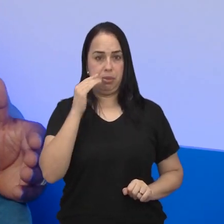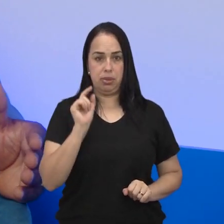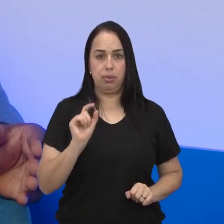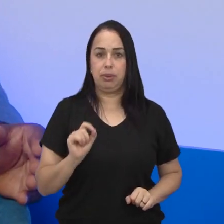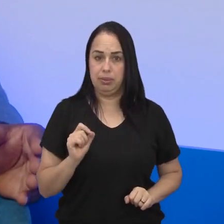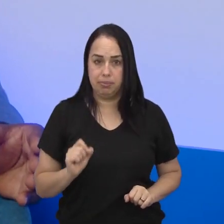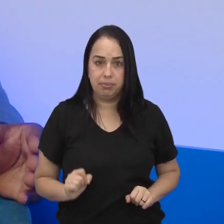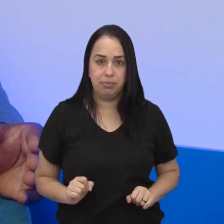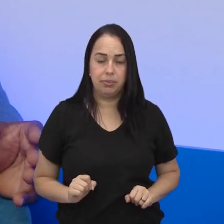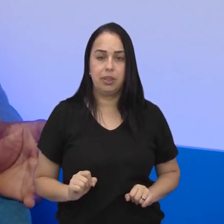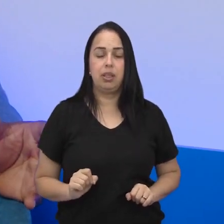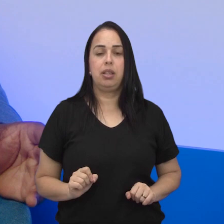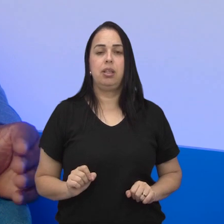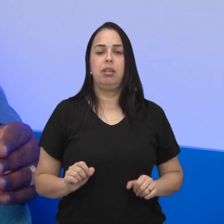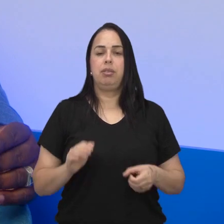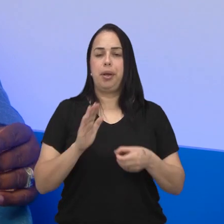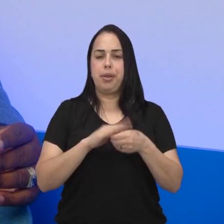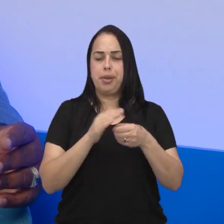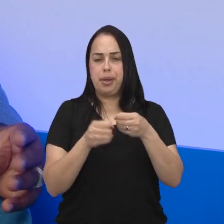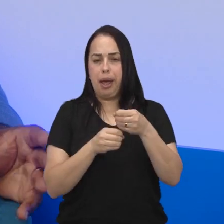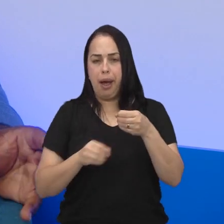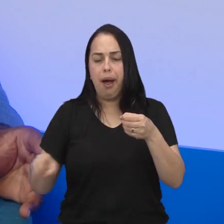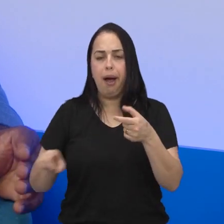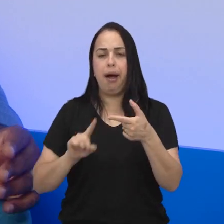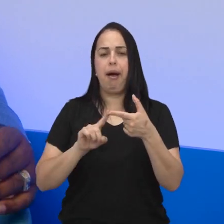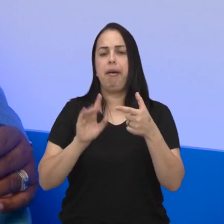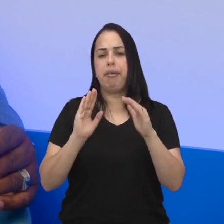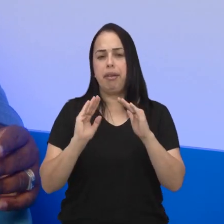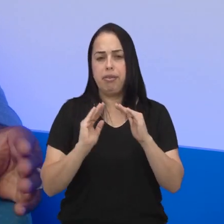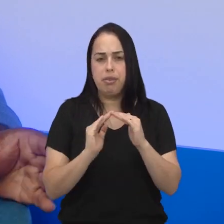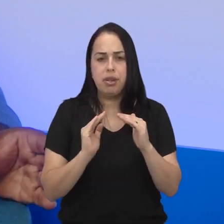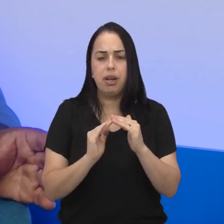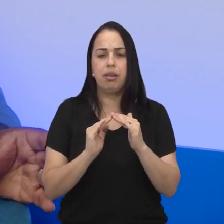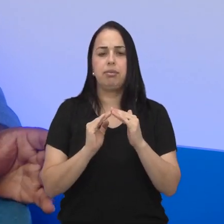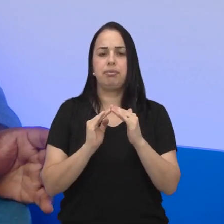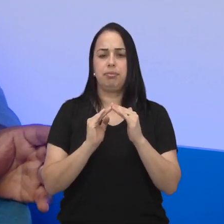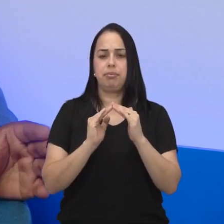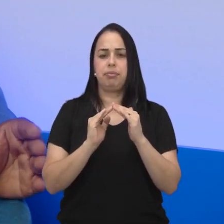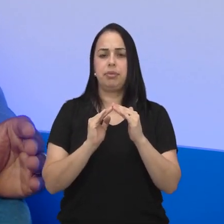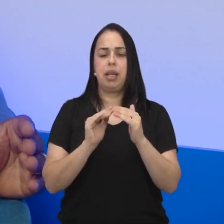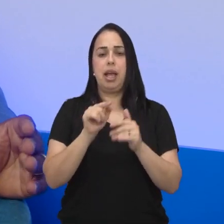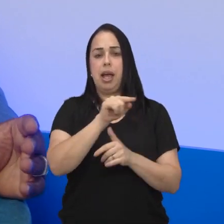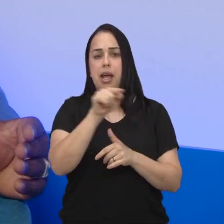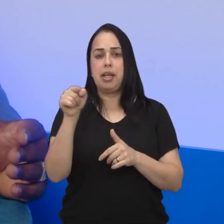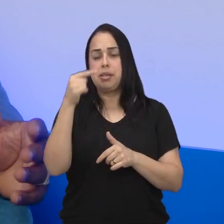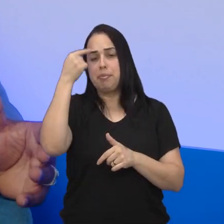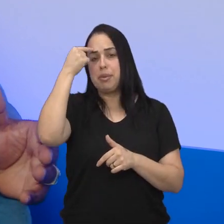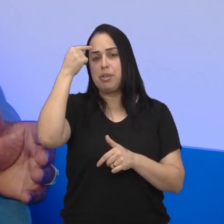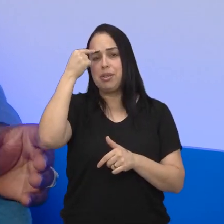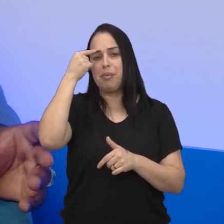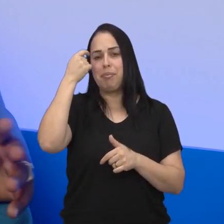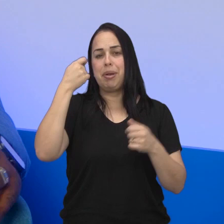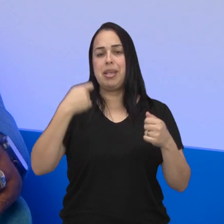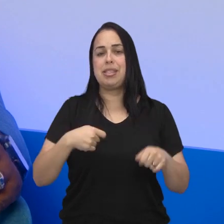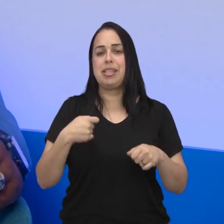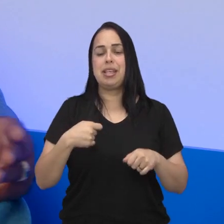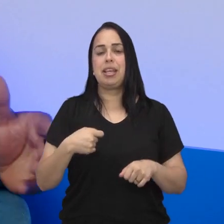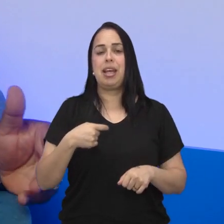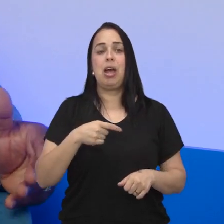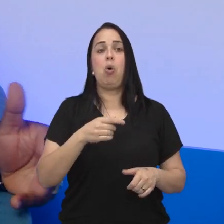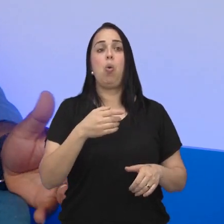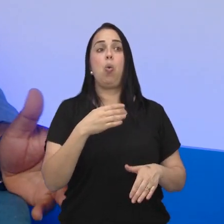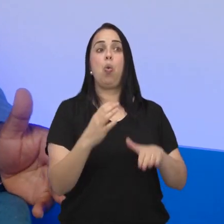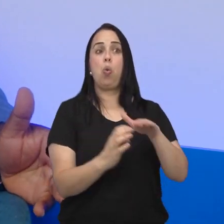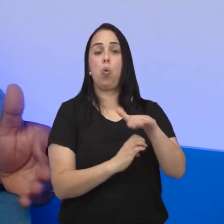entende que, por exemplo, saneamento básico, habitação, né, as pessoas acreditam que tem que estar na